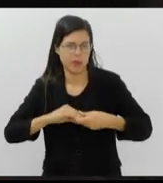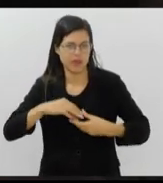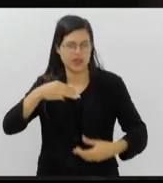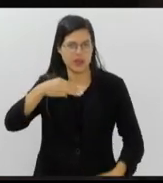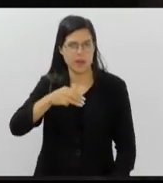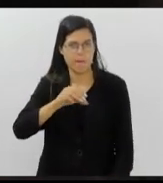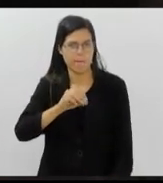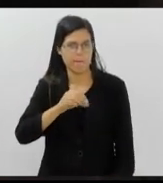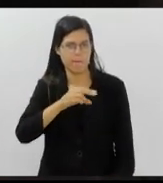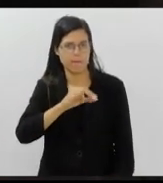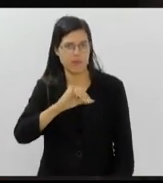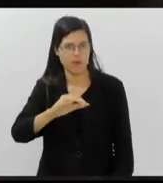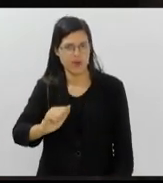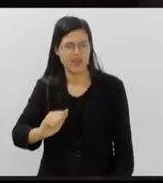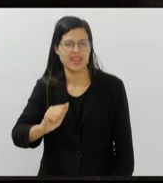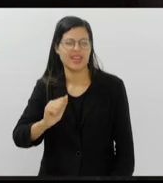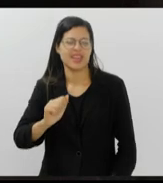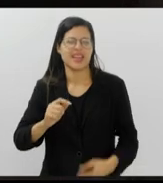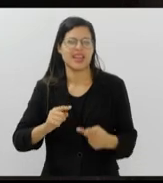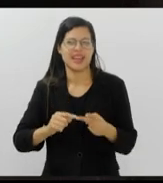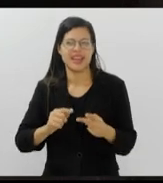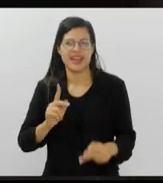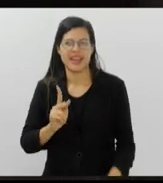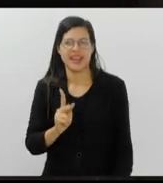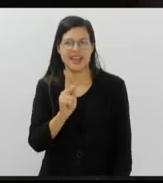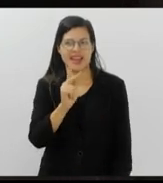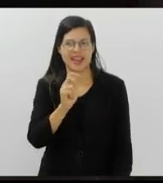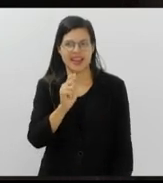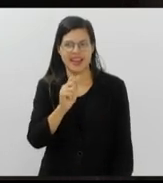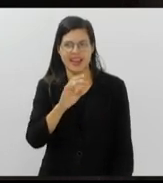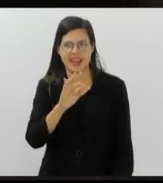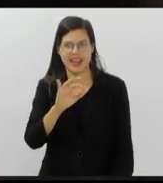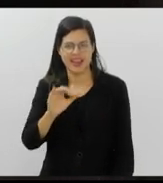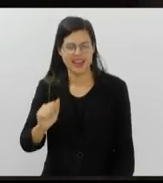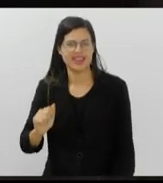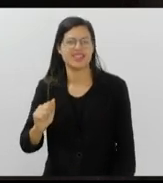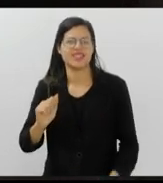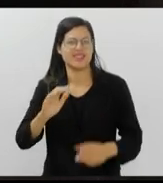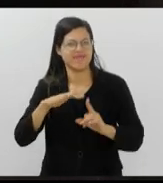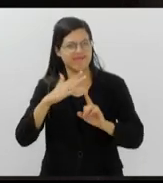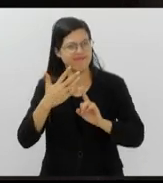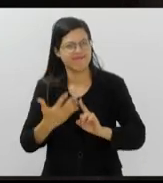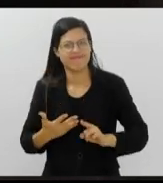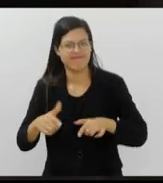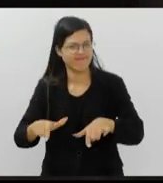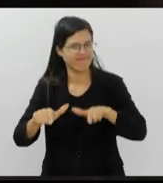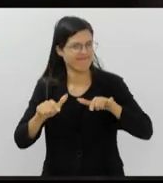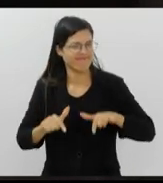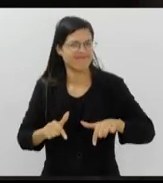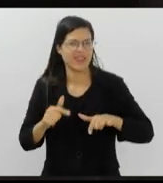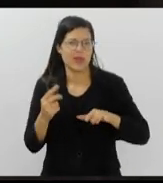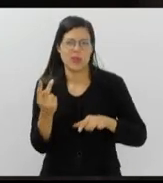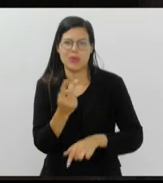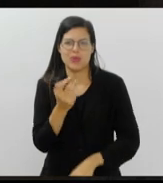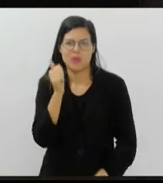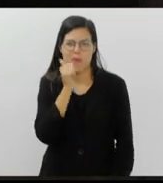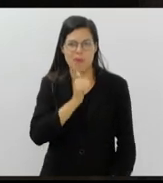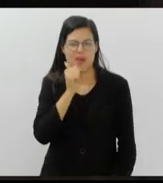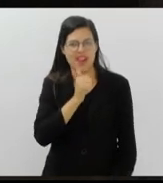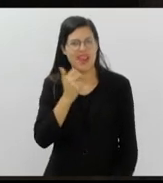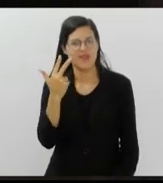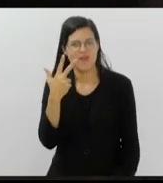saudar a Kátia pela justíssima homenagem. Duas grandes guerreiras, duas mulheres